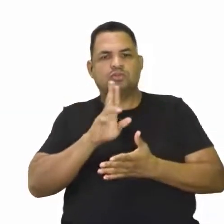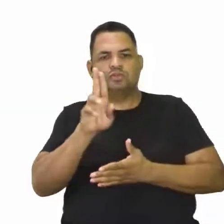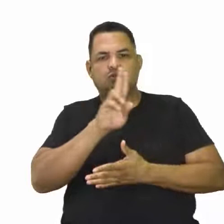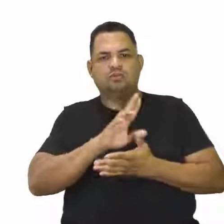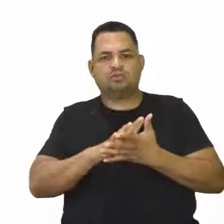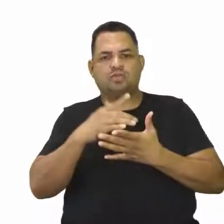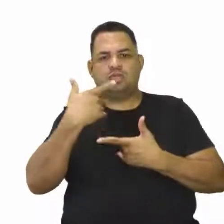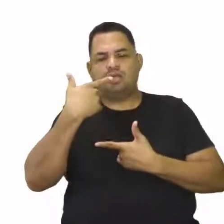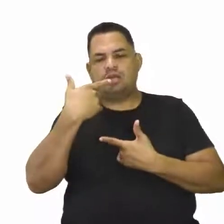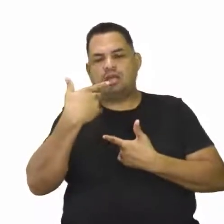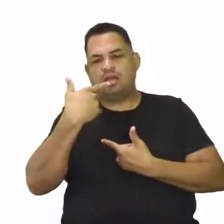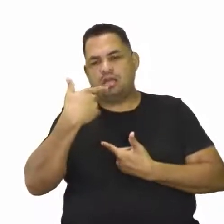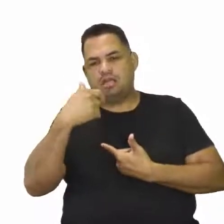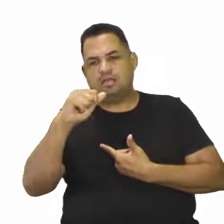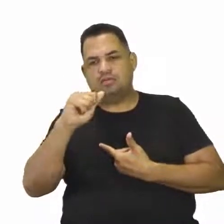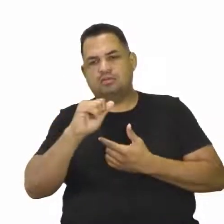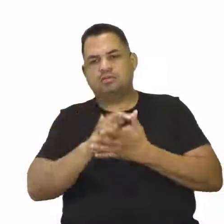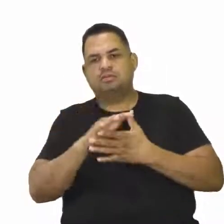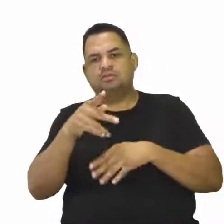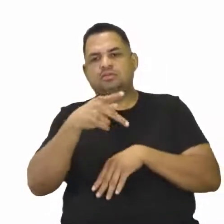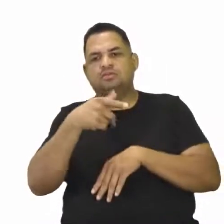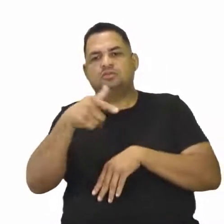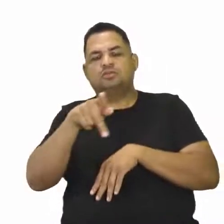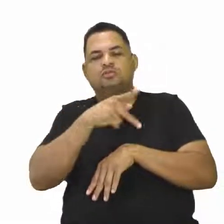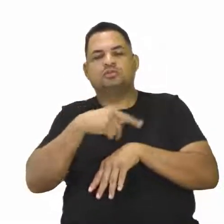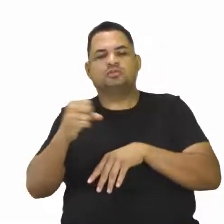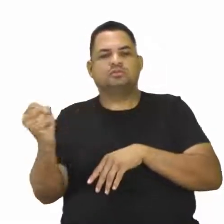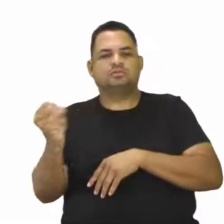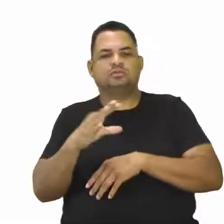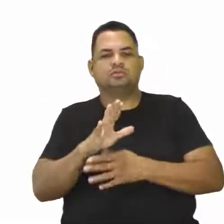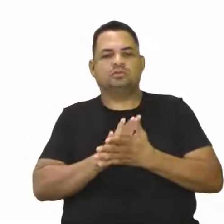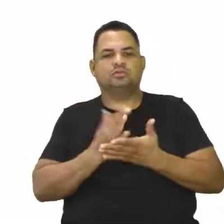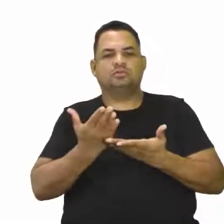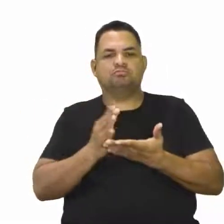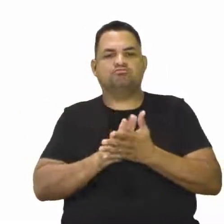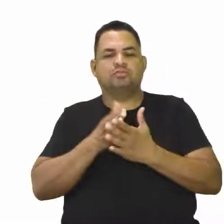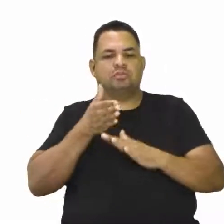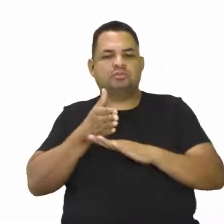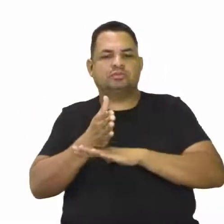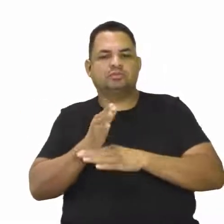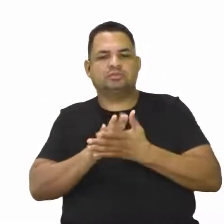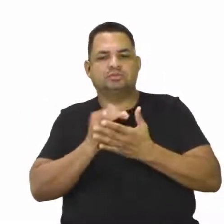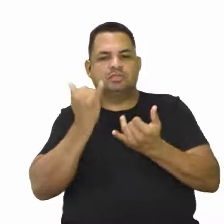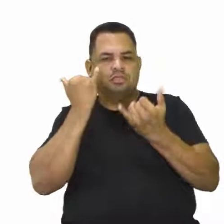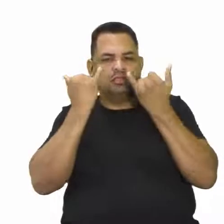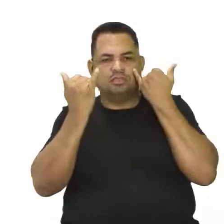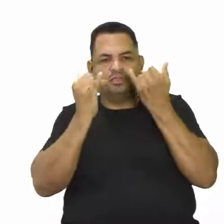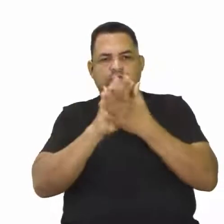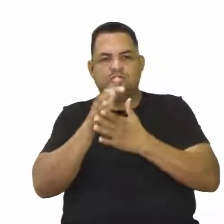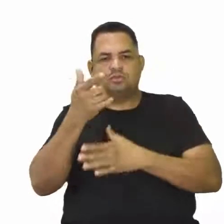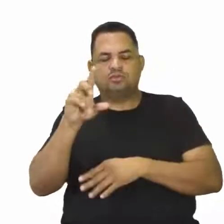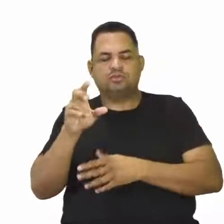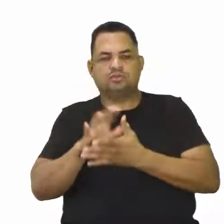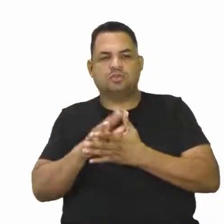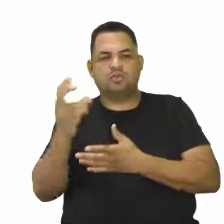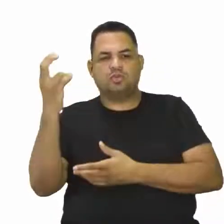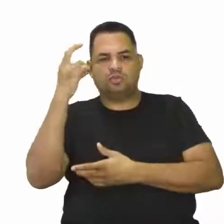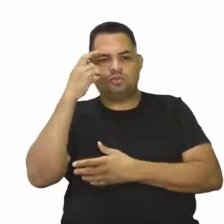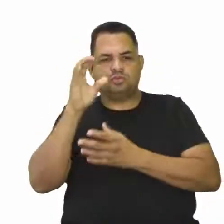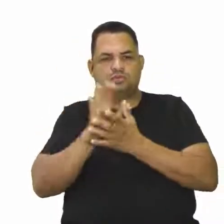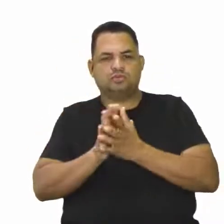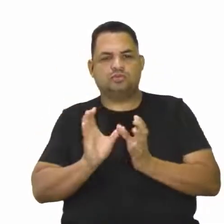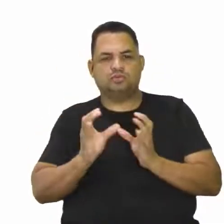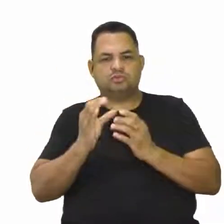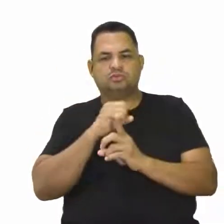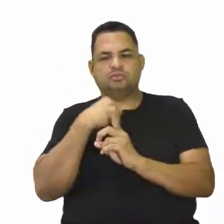estrangeiras modernas como instrumento de acesso à informação e outras culturas e grupos sociais,